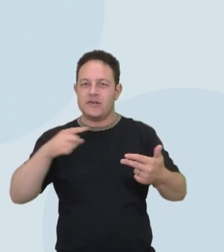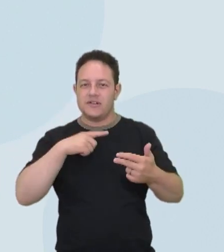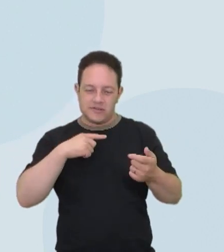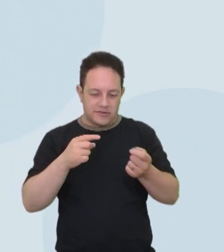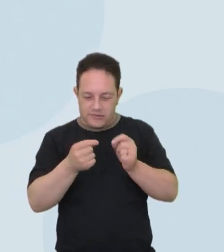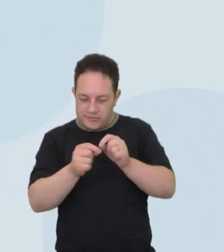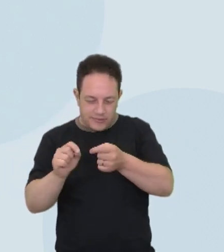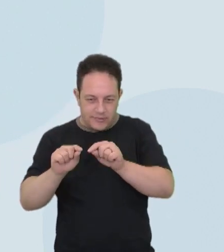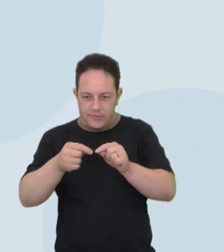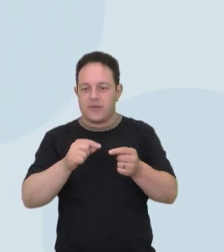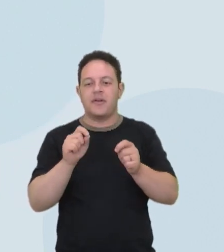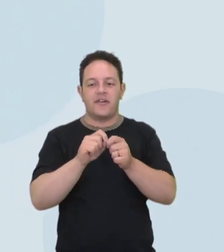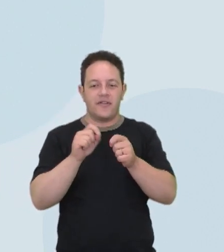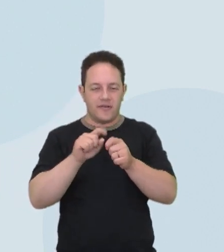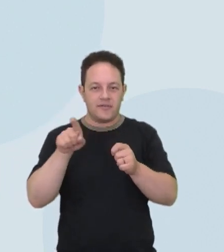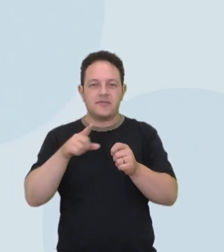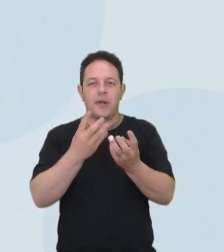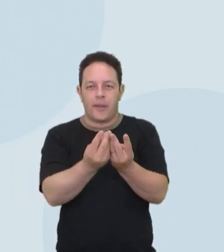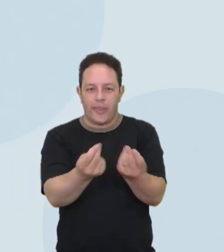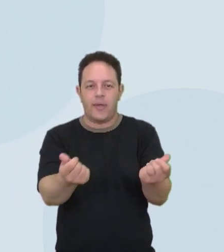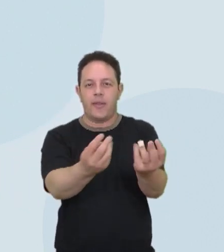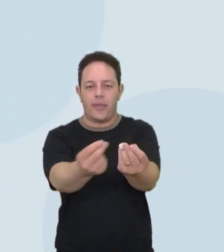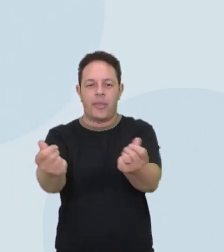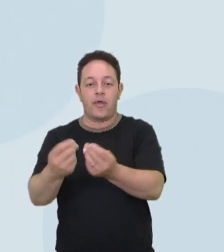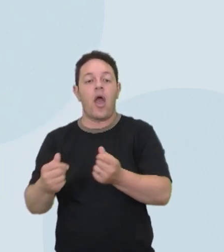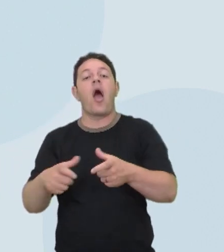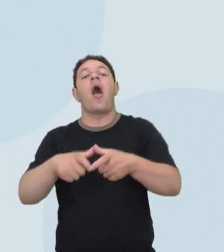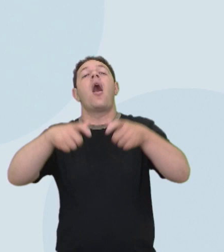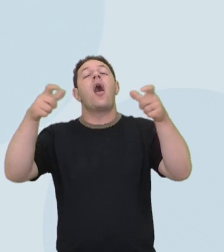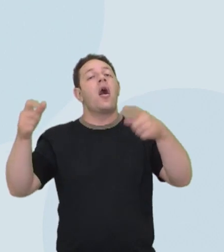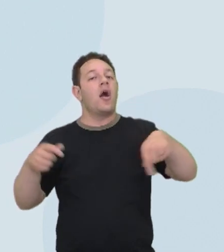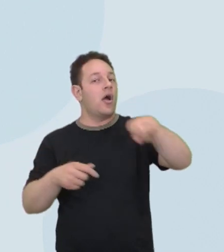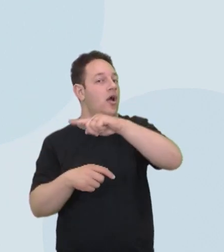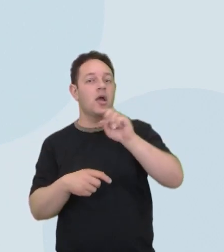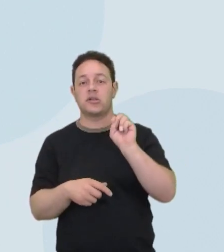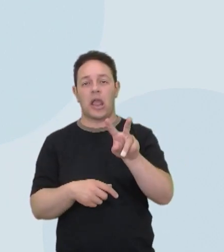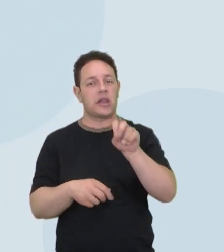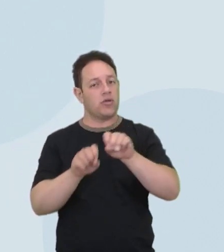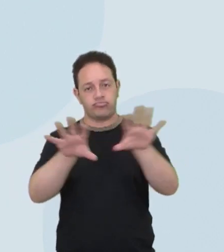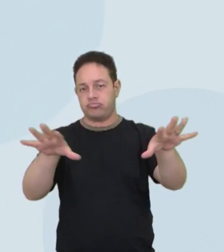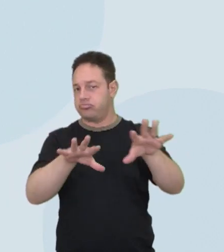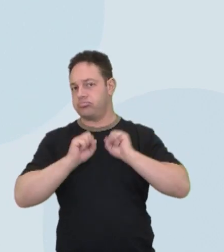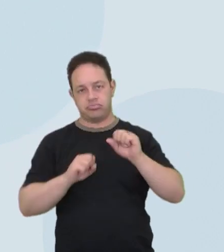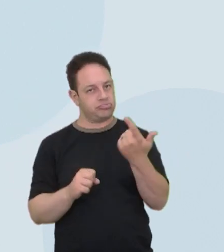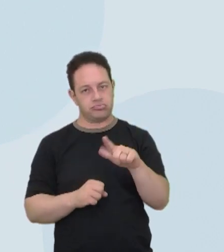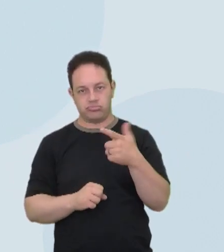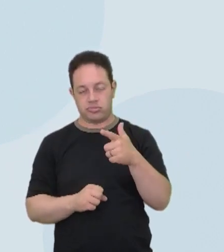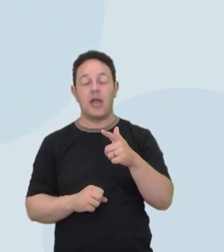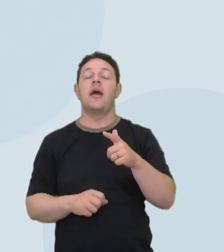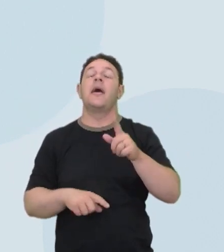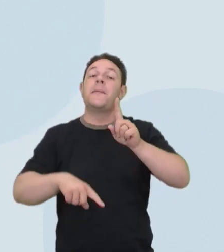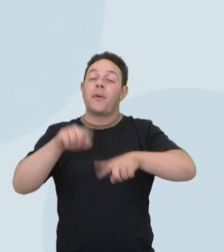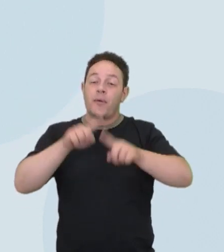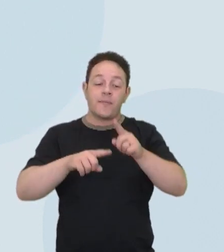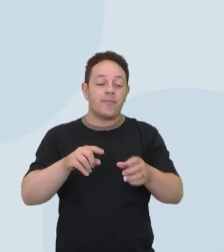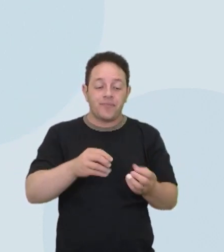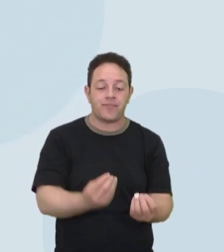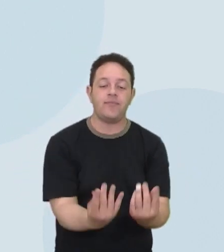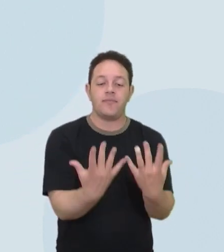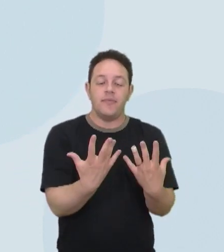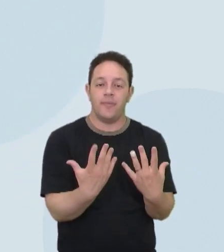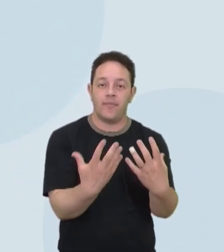são geradas com essa degradação, muitas vezes não são tóxicas. Os produtos utilizados também